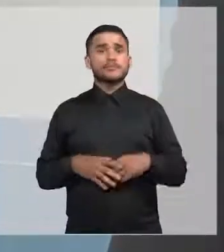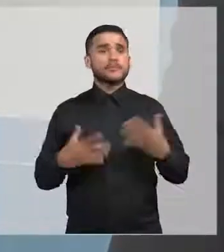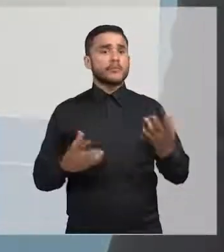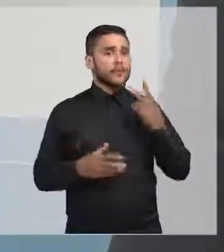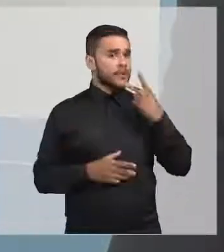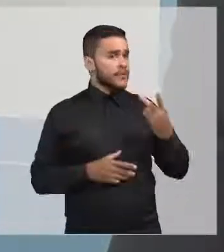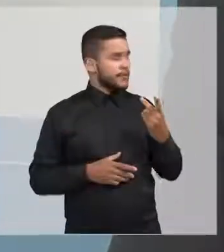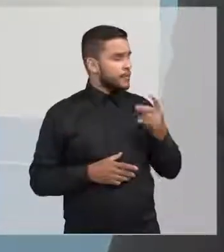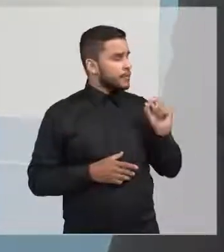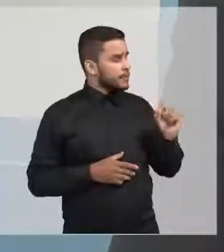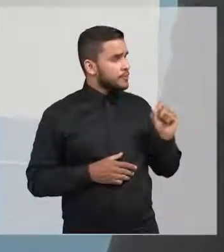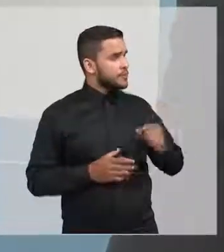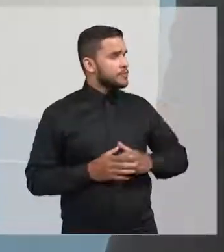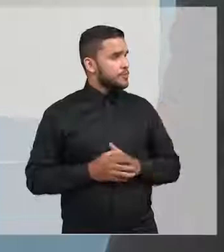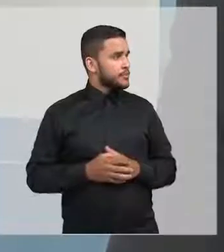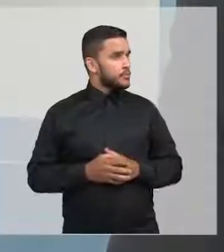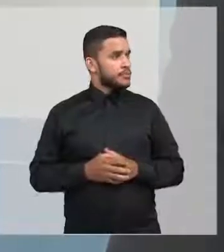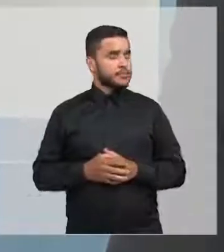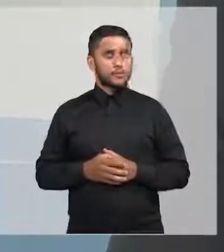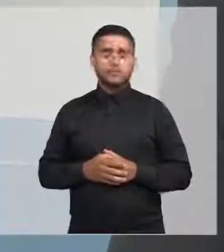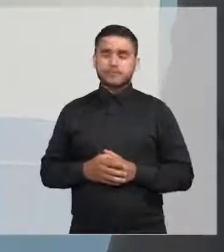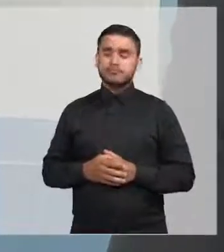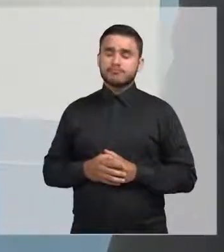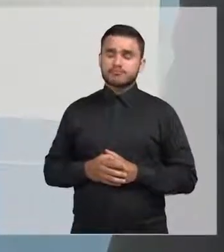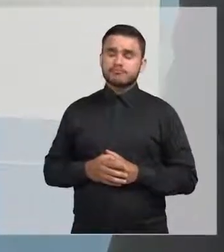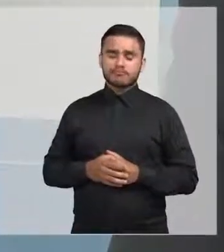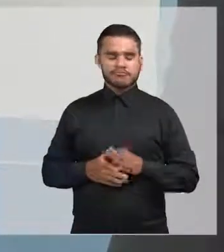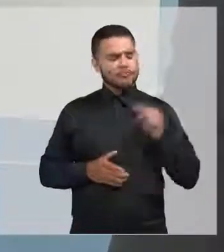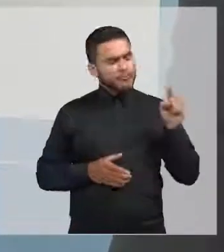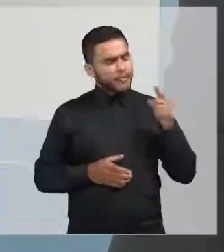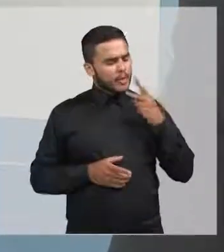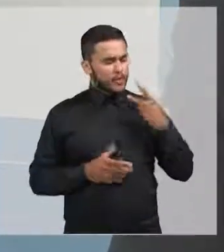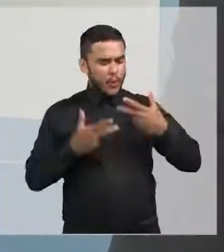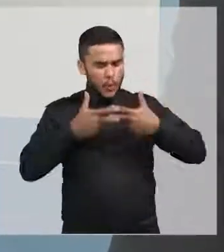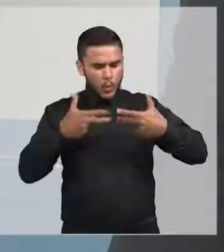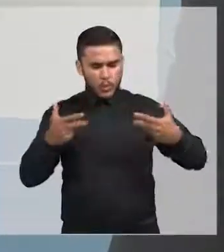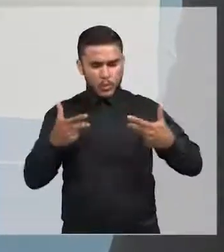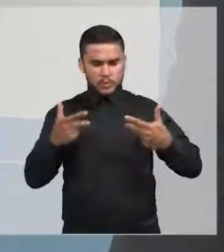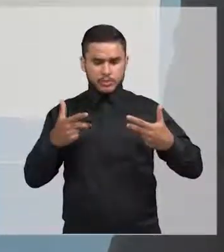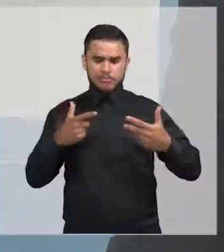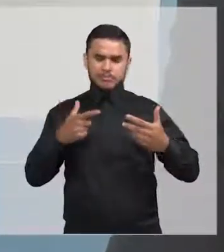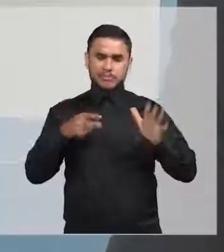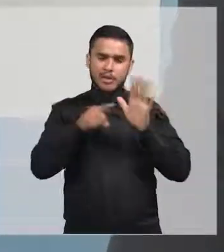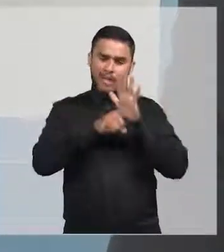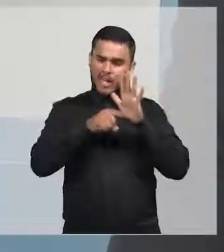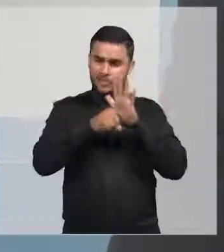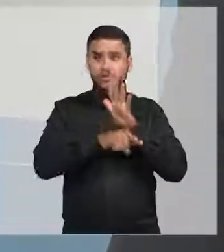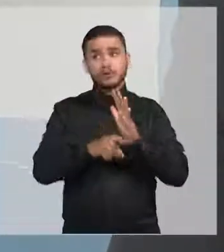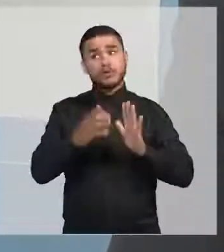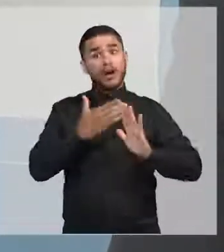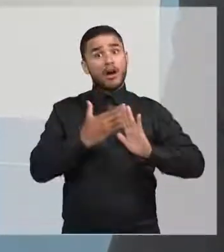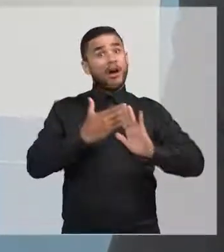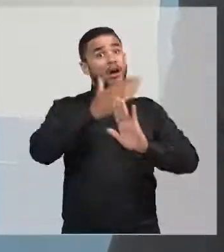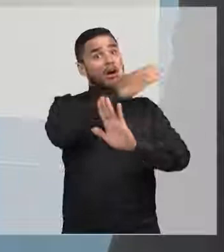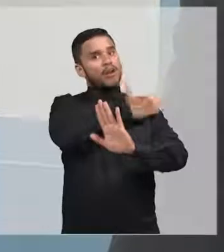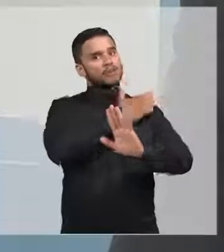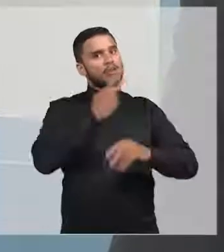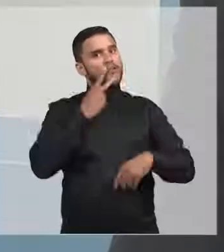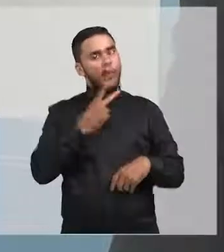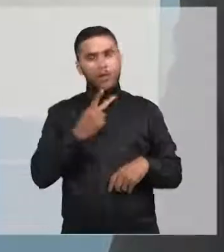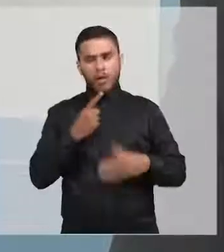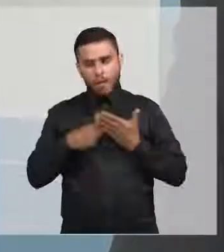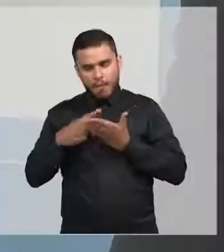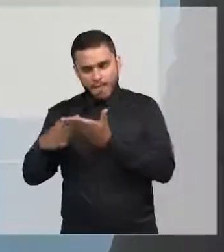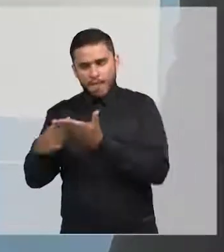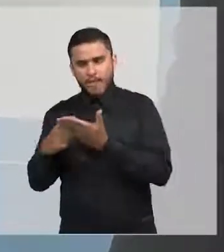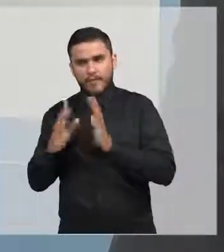combate o narcotráfico sem estrutura. Ninguém combate o narcotráfico sem força, trabalho